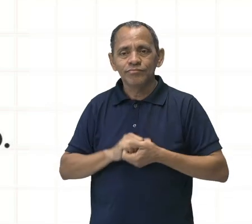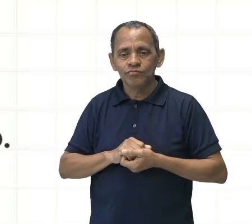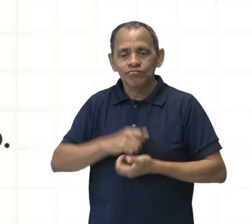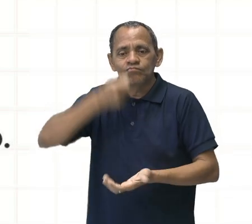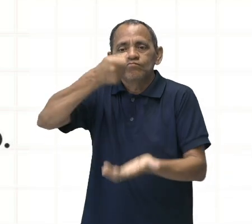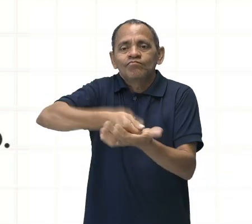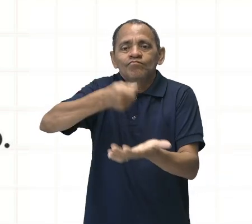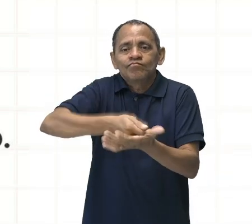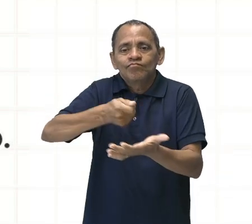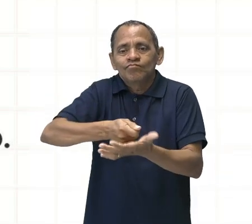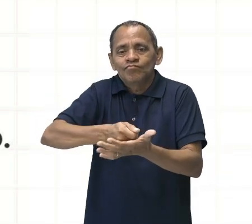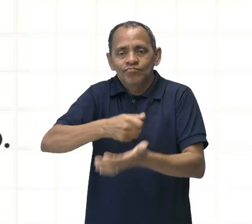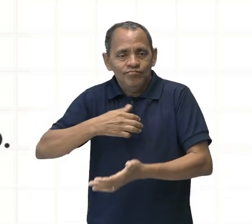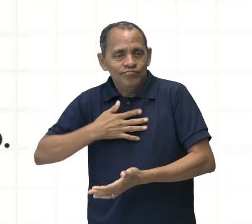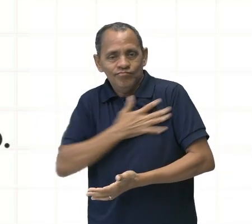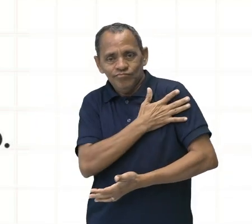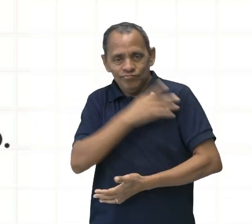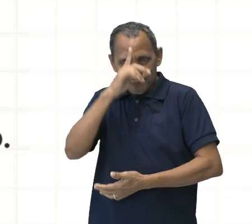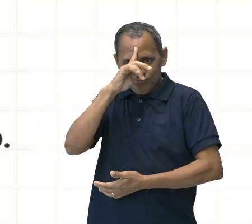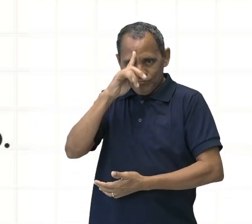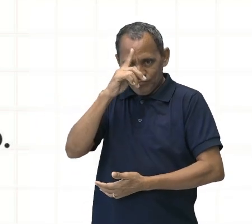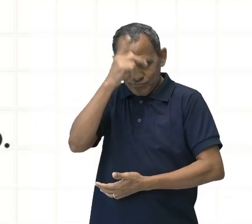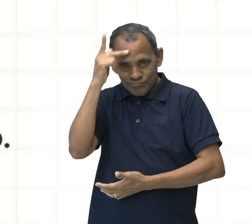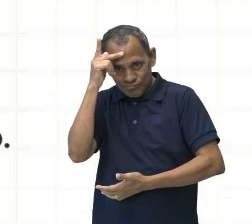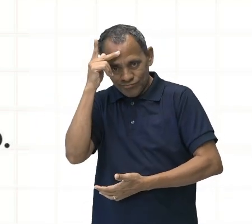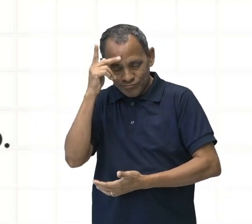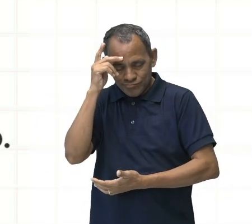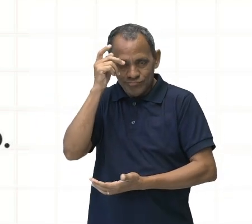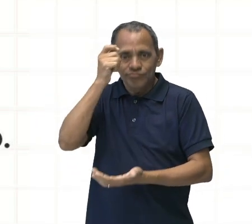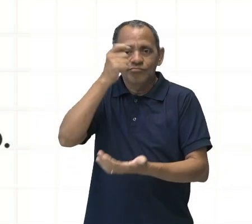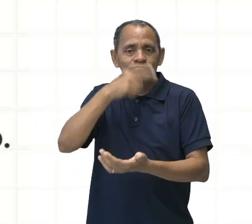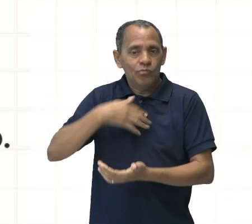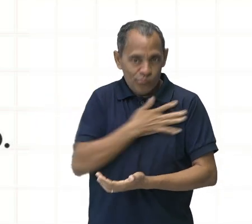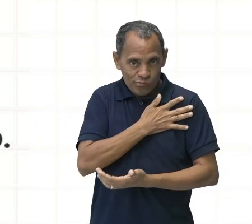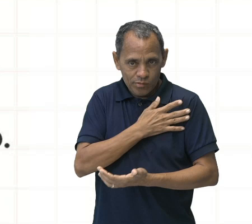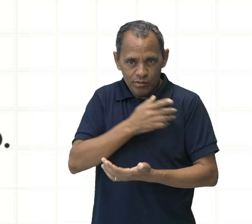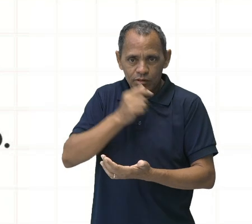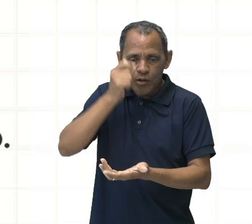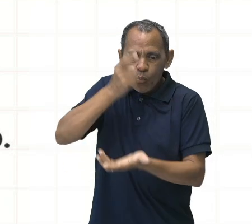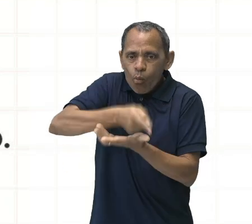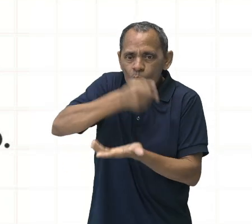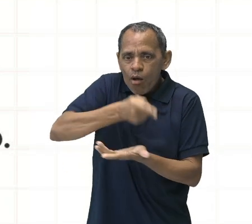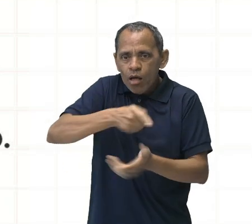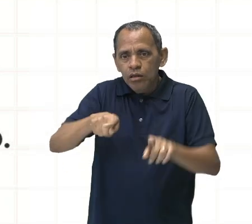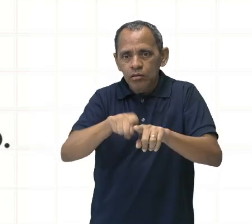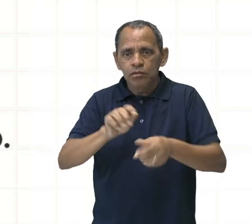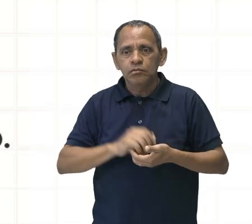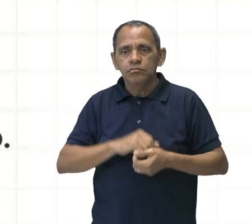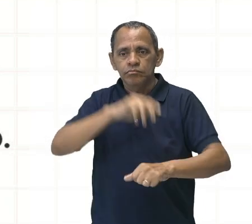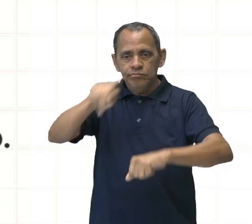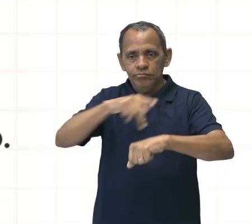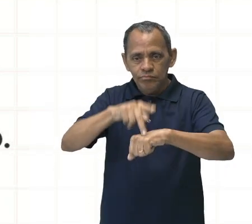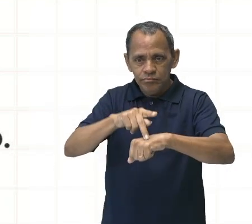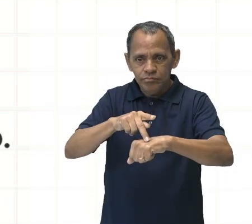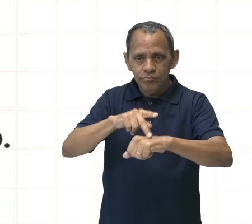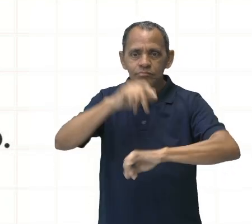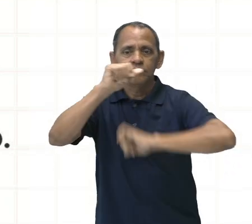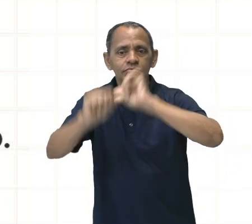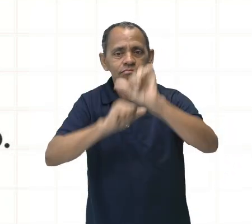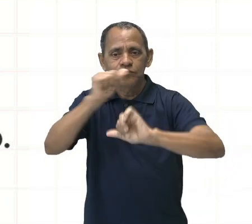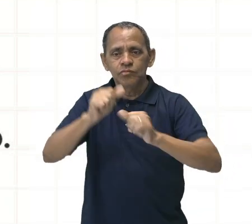ditador. Geralmente, quando uma Constituição é outorgada, quer dizer que o Brasil, ou melhor, o país está prestes a virar